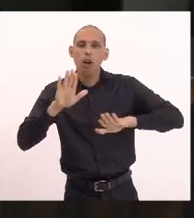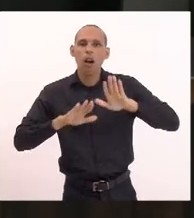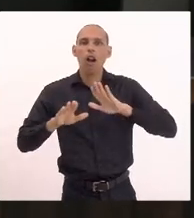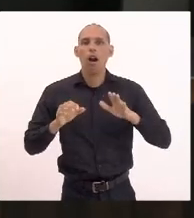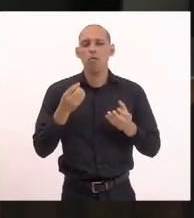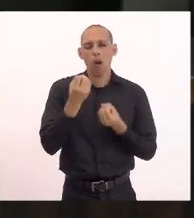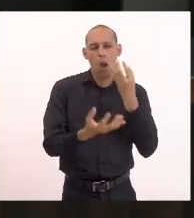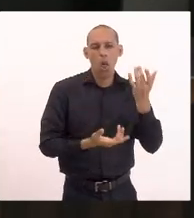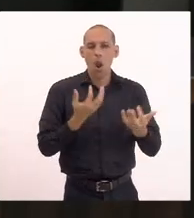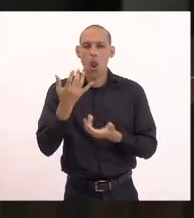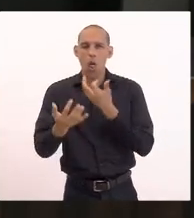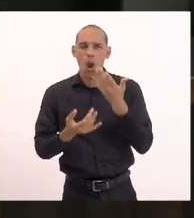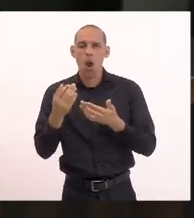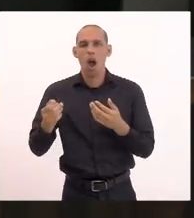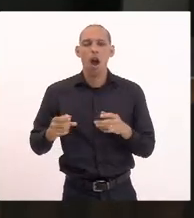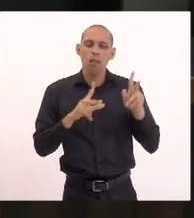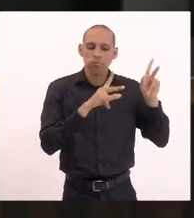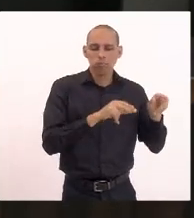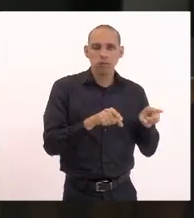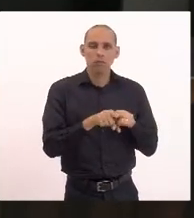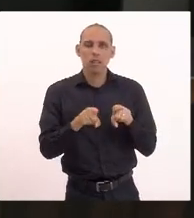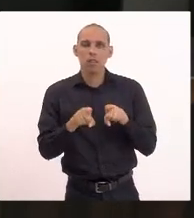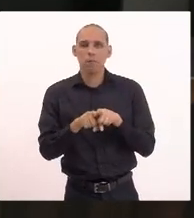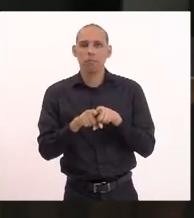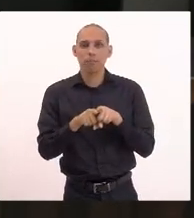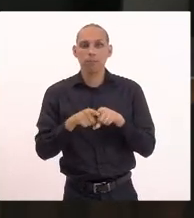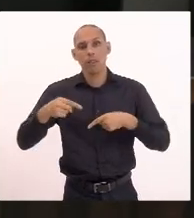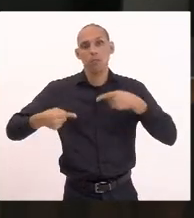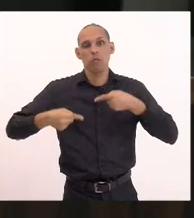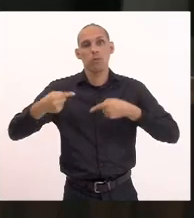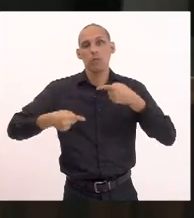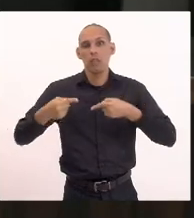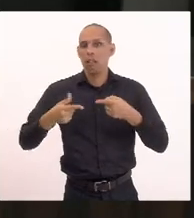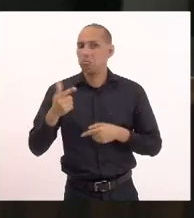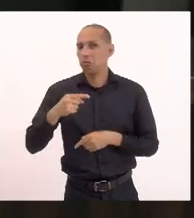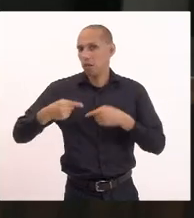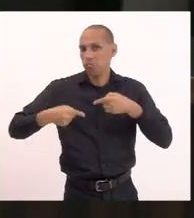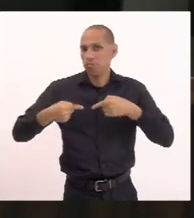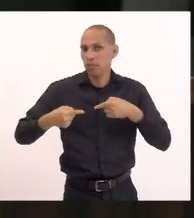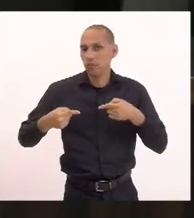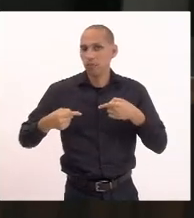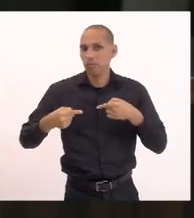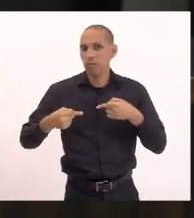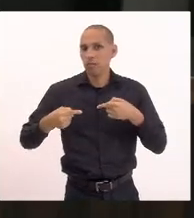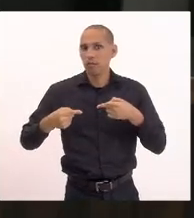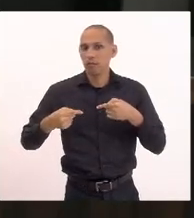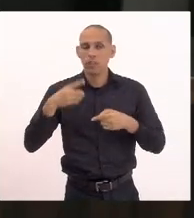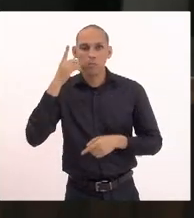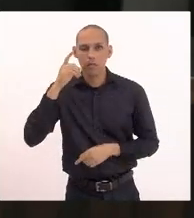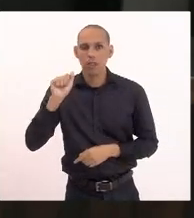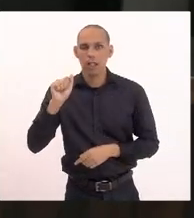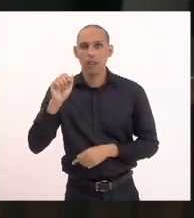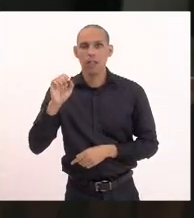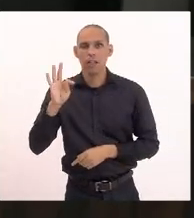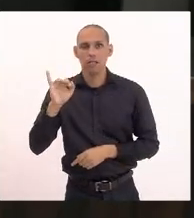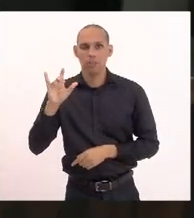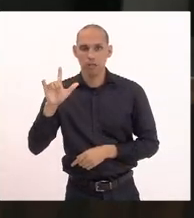de hospedagem da outras providências. Em discussão, não havendo que queira discutir, para discutir, deputado Átila, por